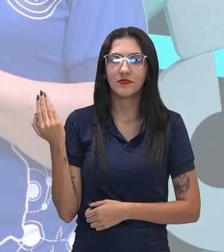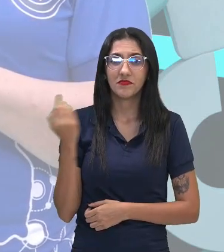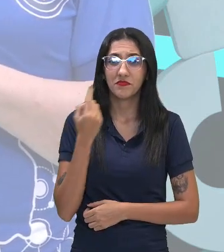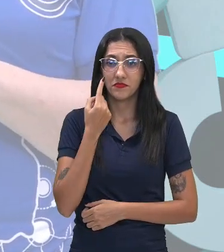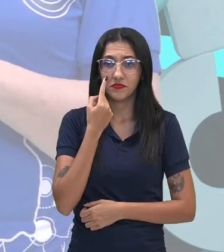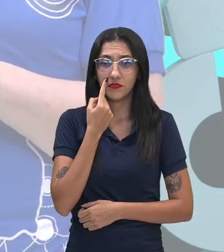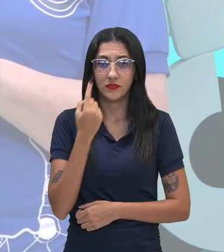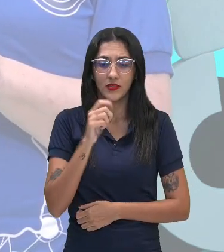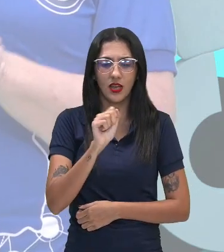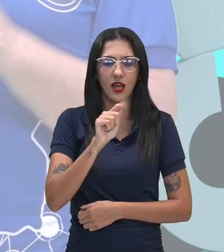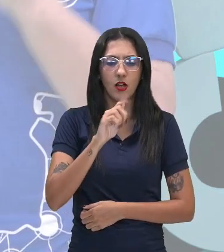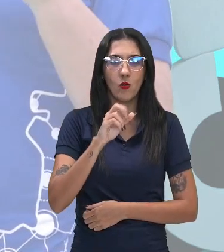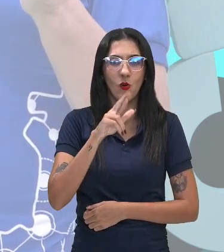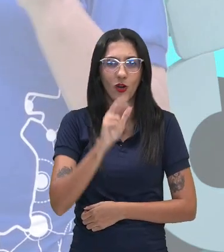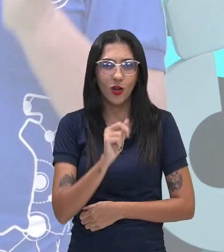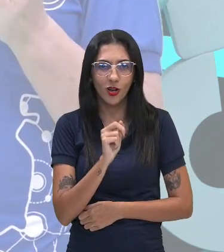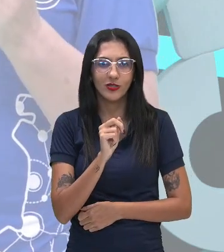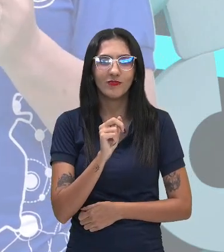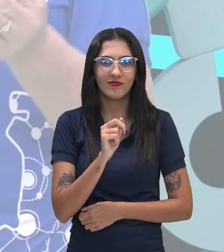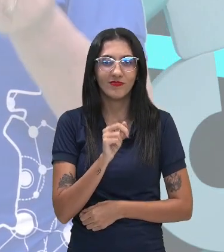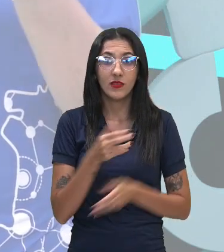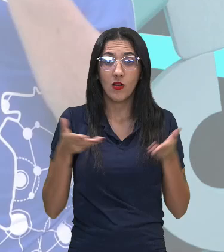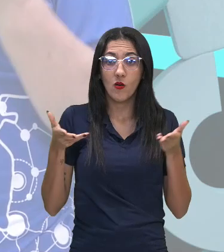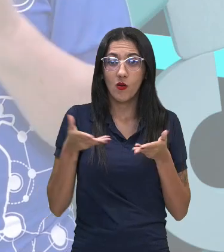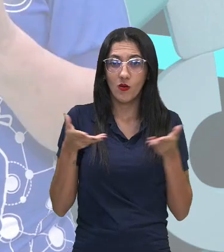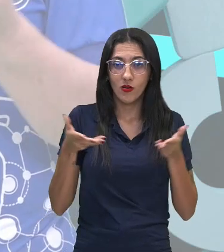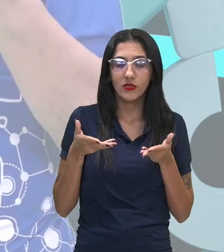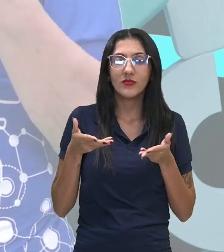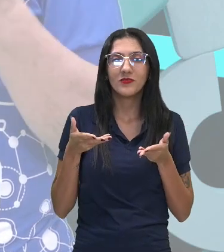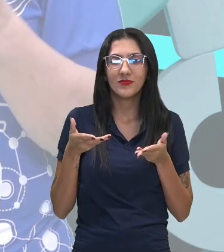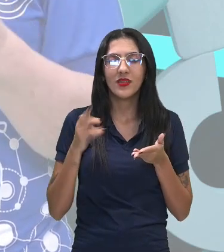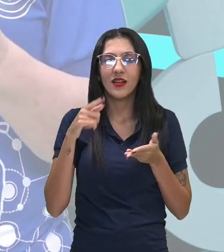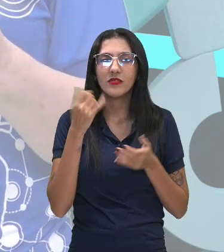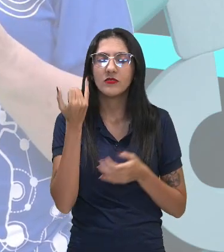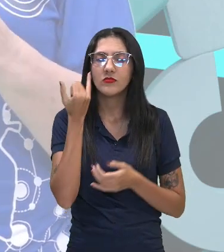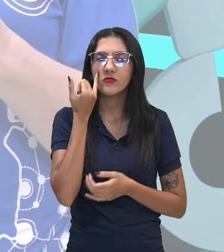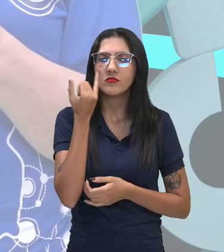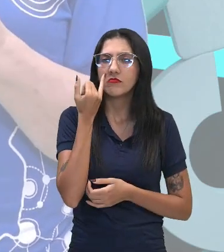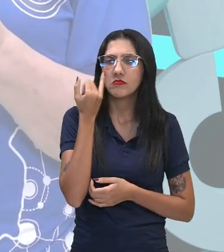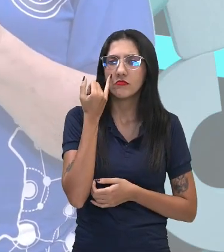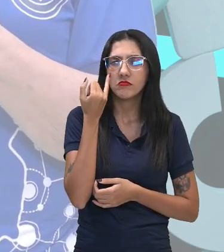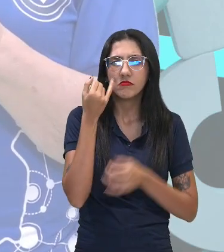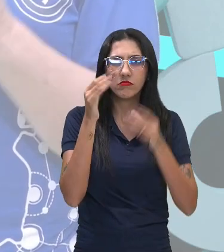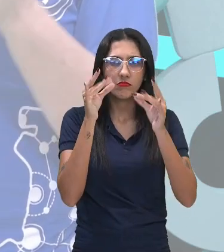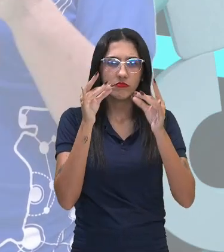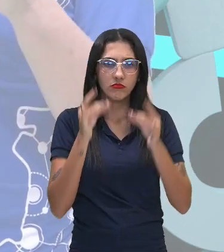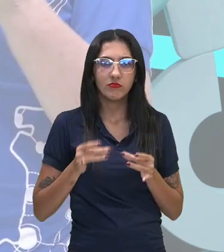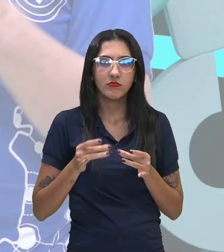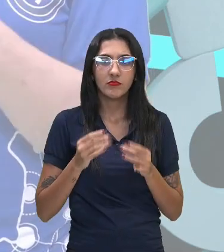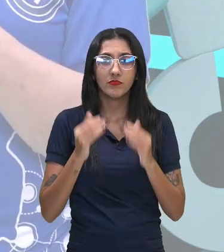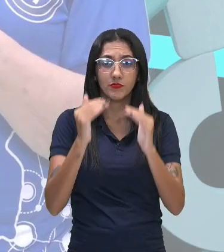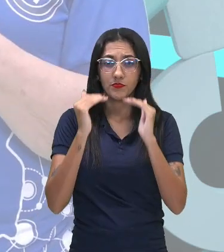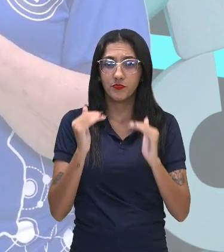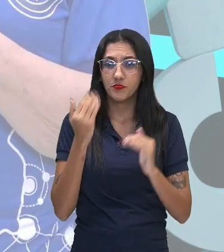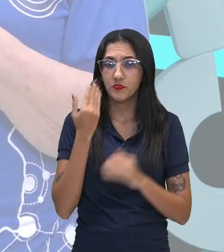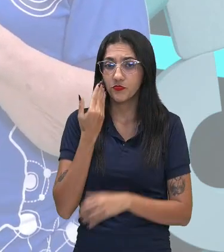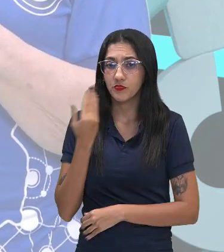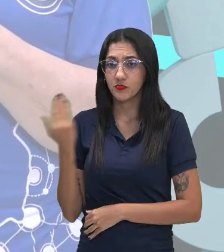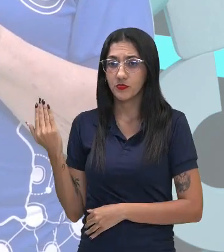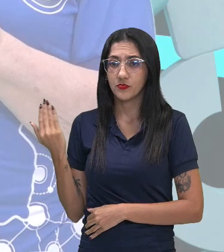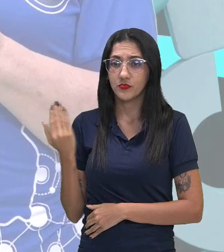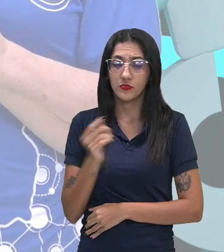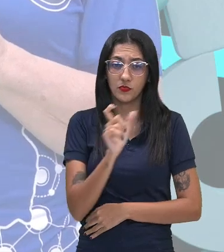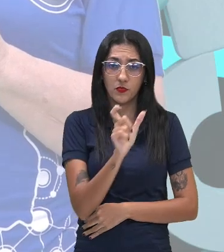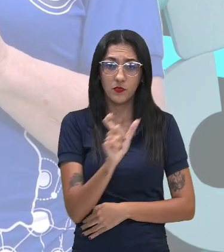um advérbio de tempo que vai trazendo as informações, e esse para aí que está